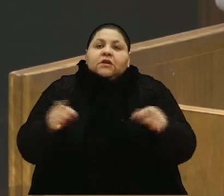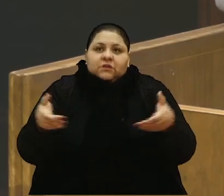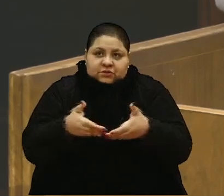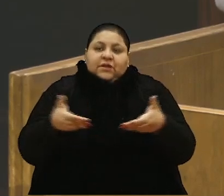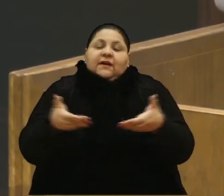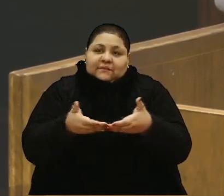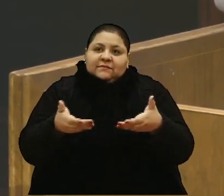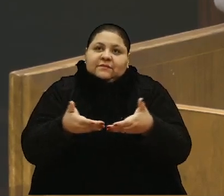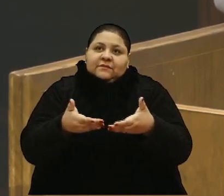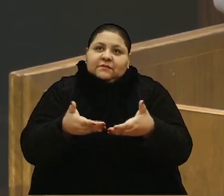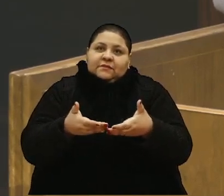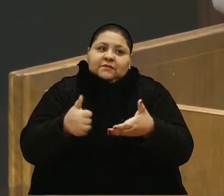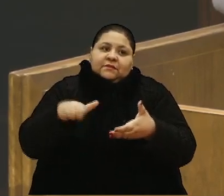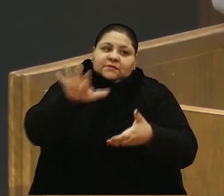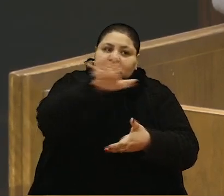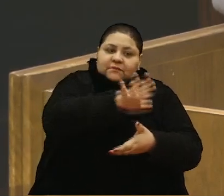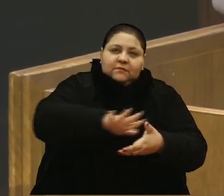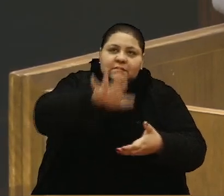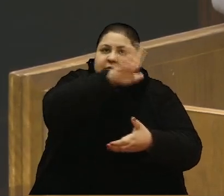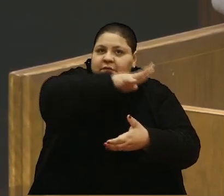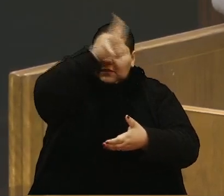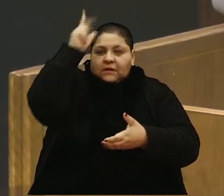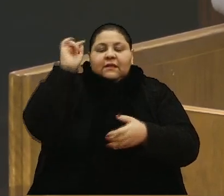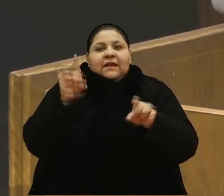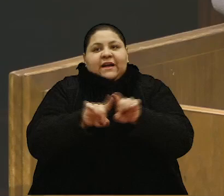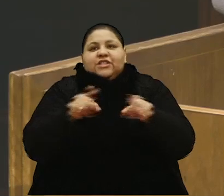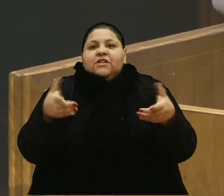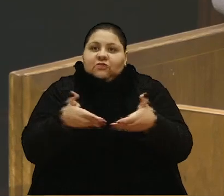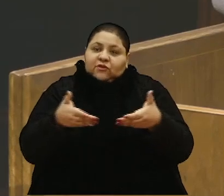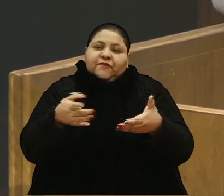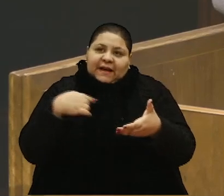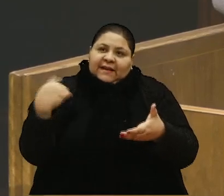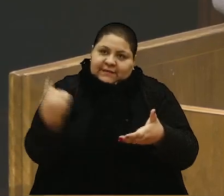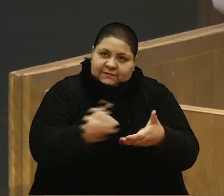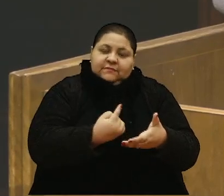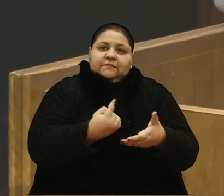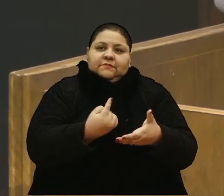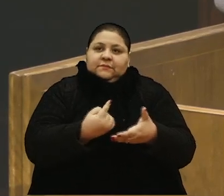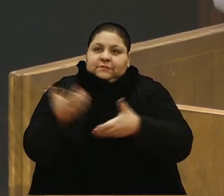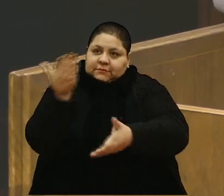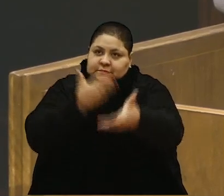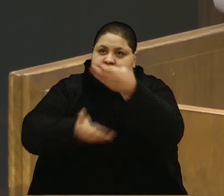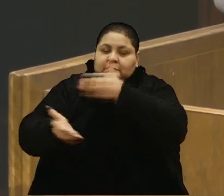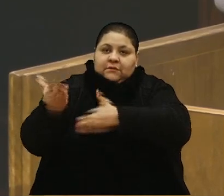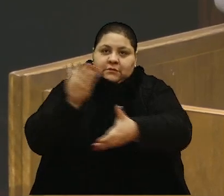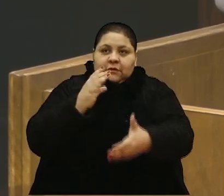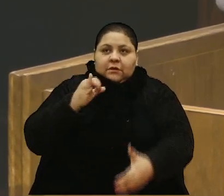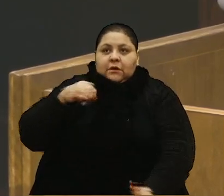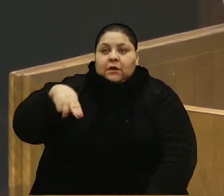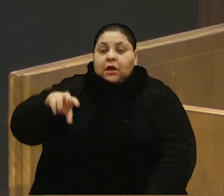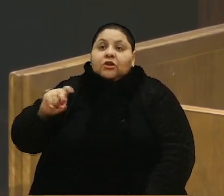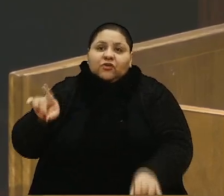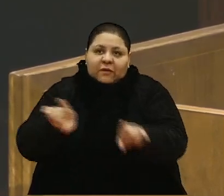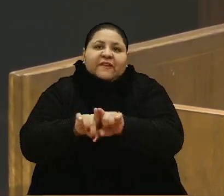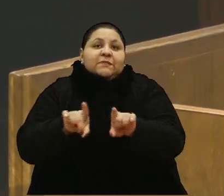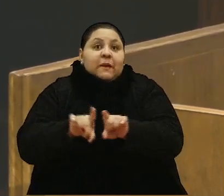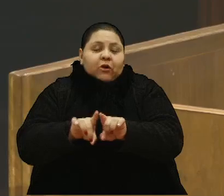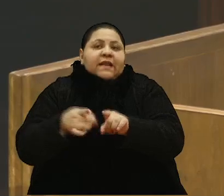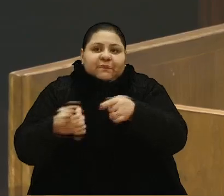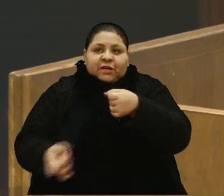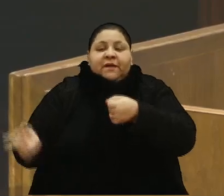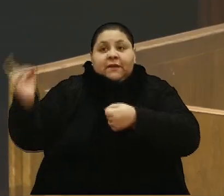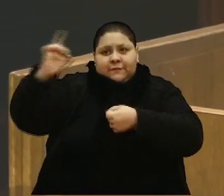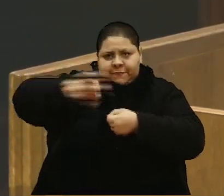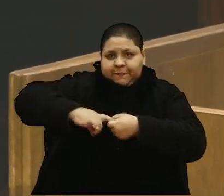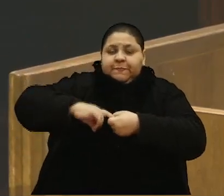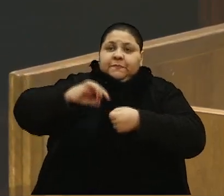Diagnosticadas aí na rede municipal. Sem falar na questão do atendimento do Cined, que ainda não voltou, que é para as crianças